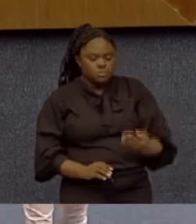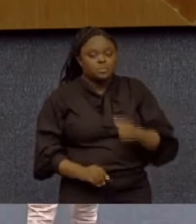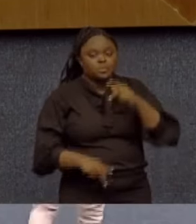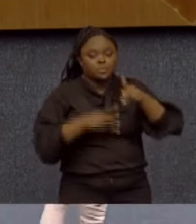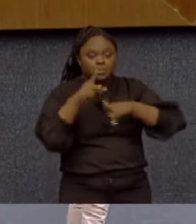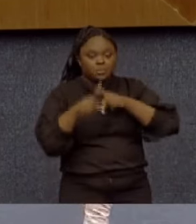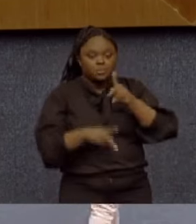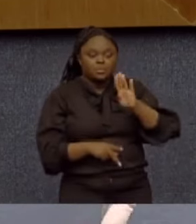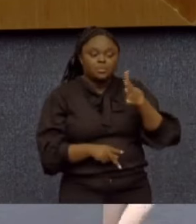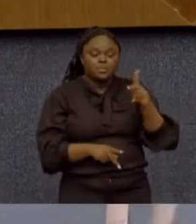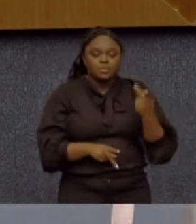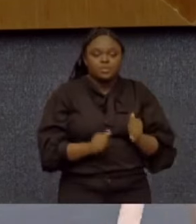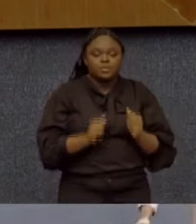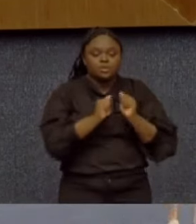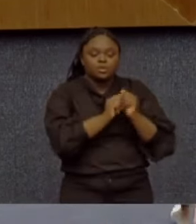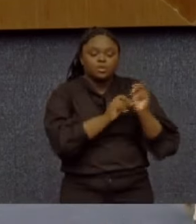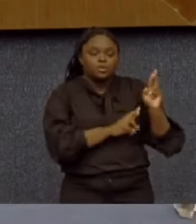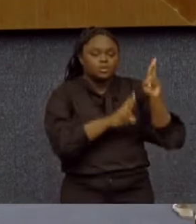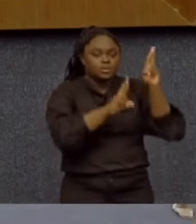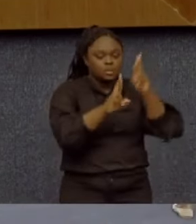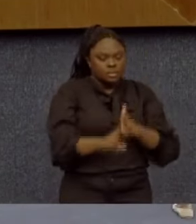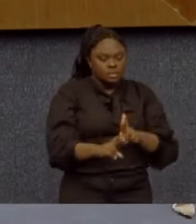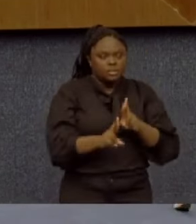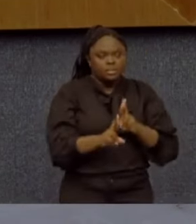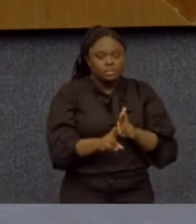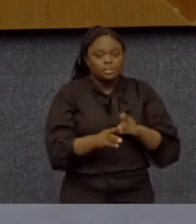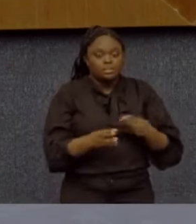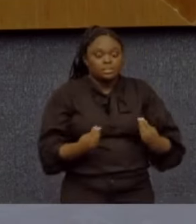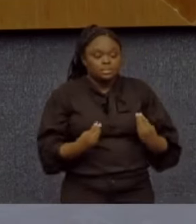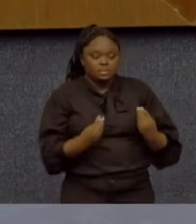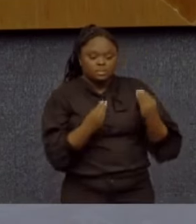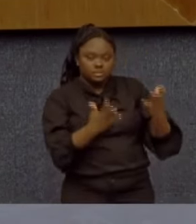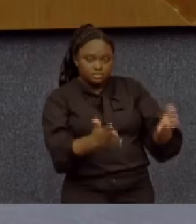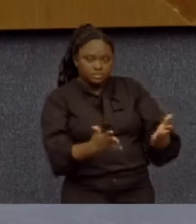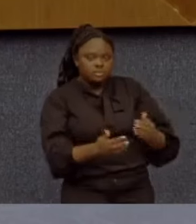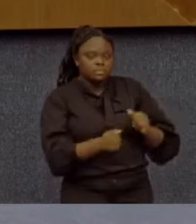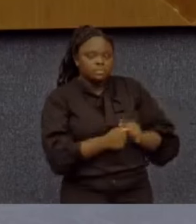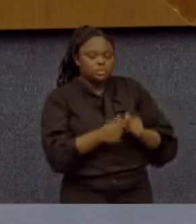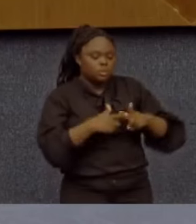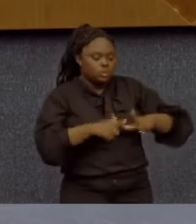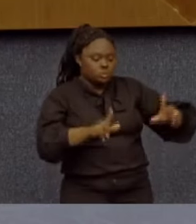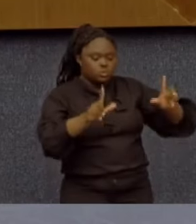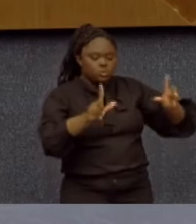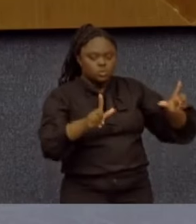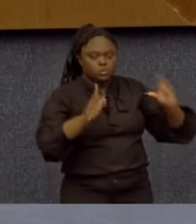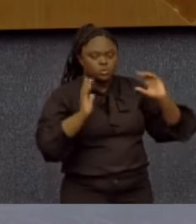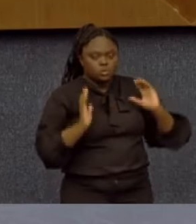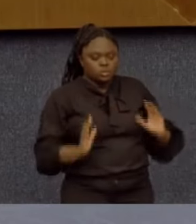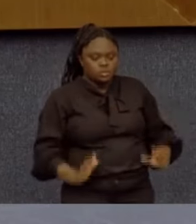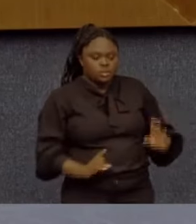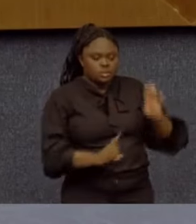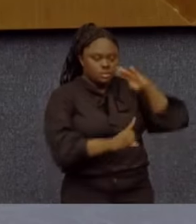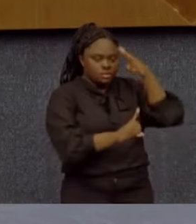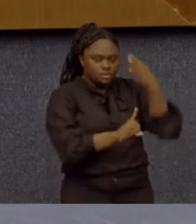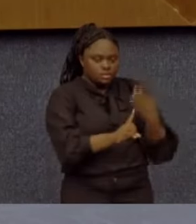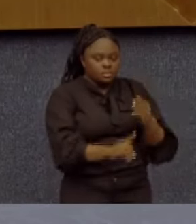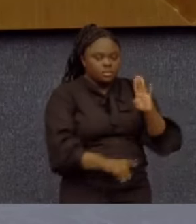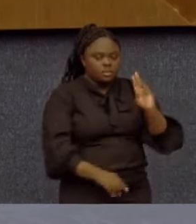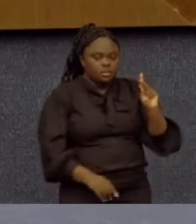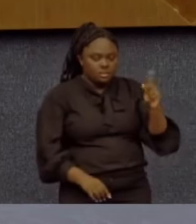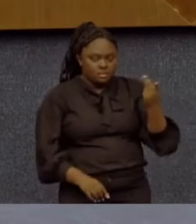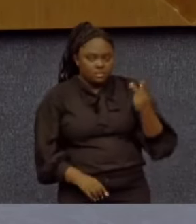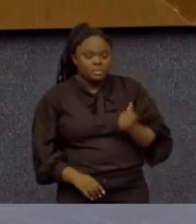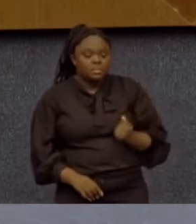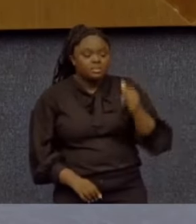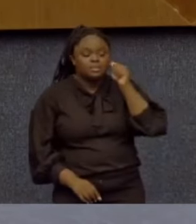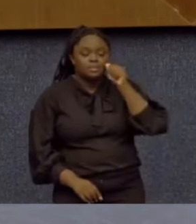povo de Belo Horizonte, por seus representantes, concede o presente título de cidadania honorária de Belo Horizonte